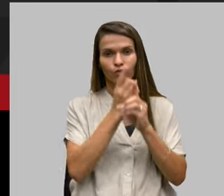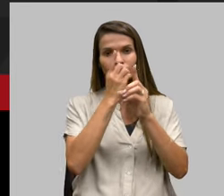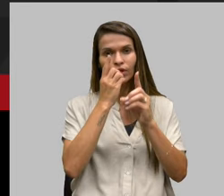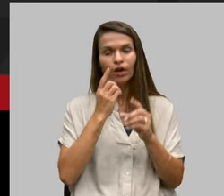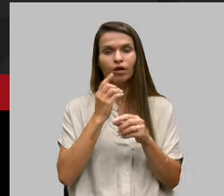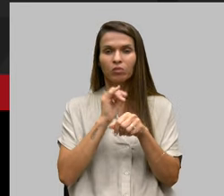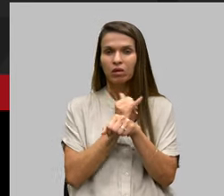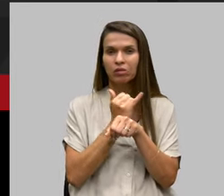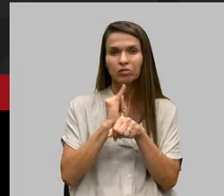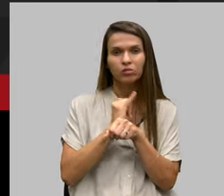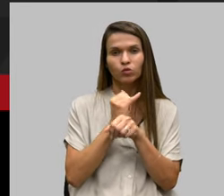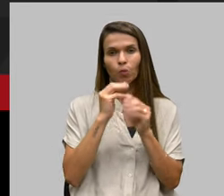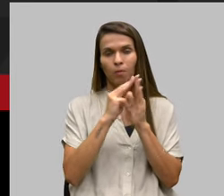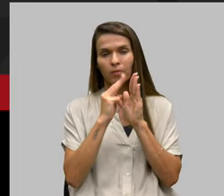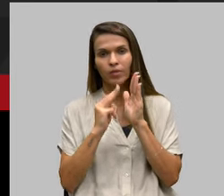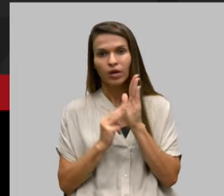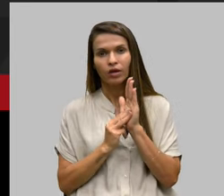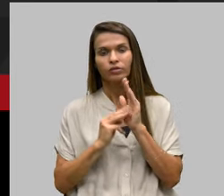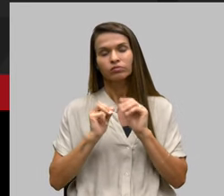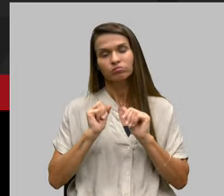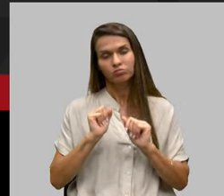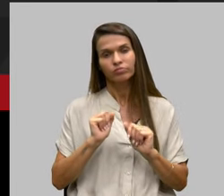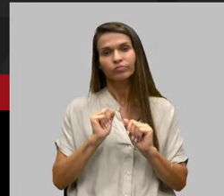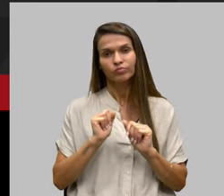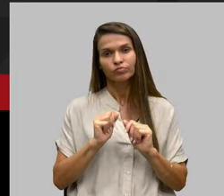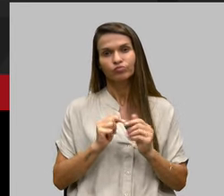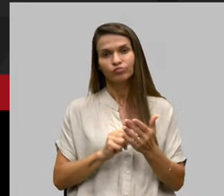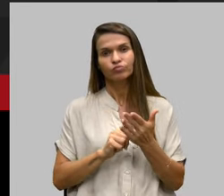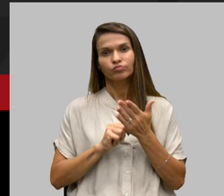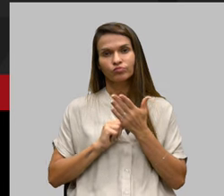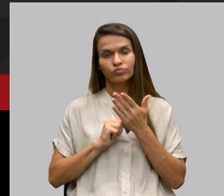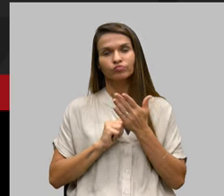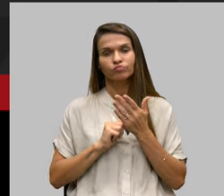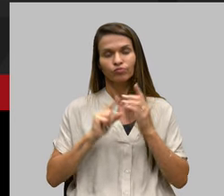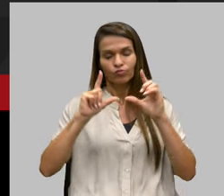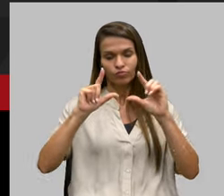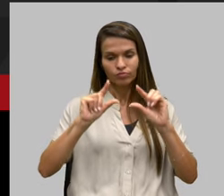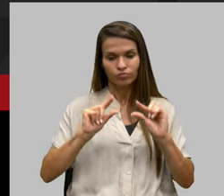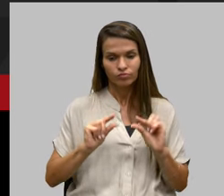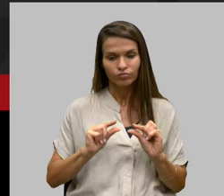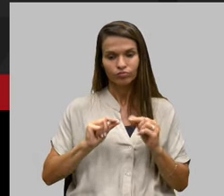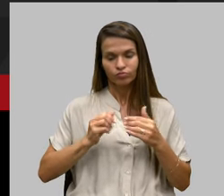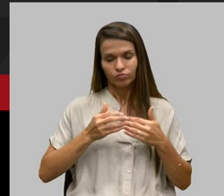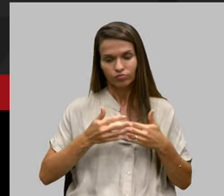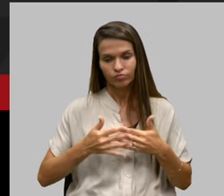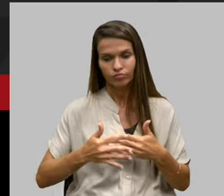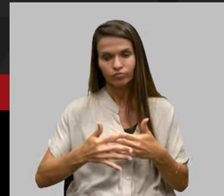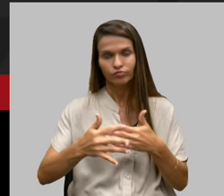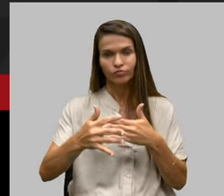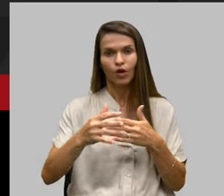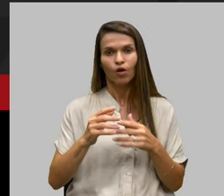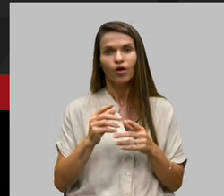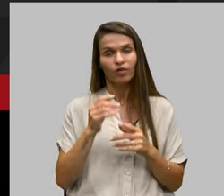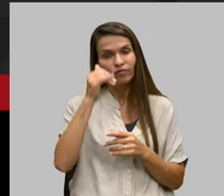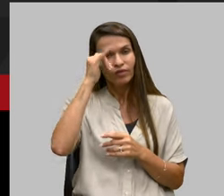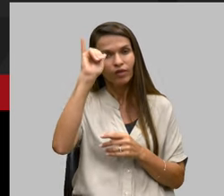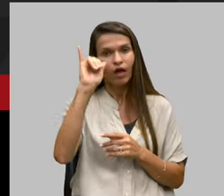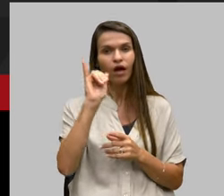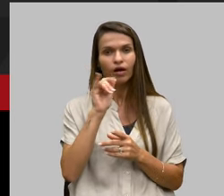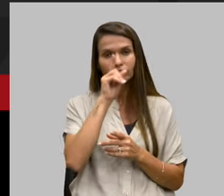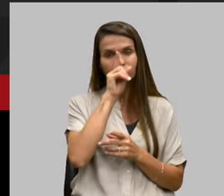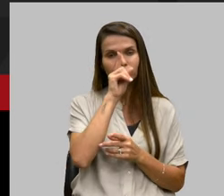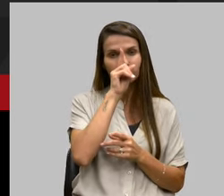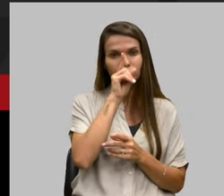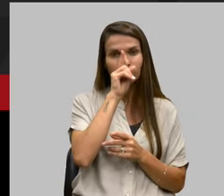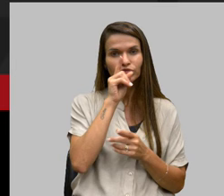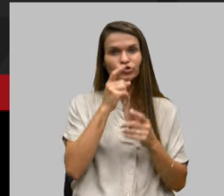né encontrar algum método que de fato nos traga liquidez e solvência em longo prazo redução de risco de crédito porque às vezes a gente fala o seguinte Ah